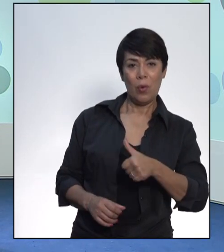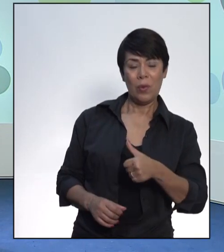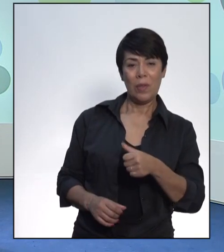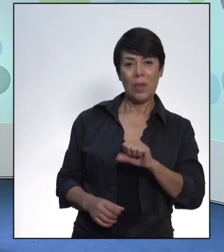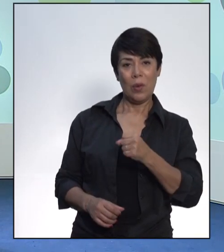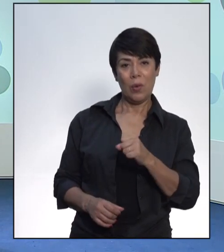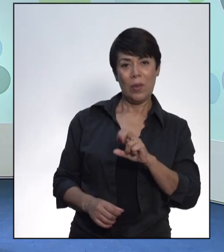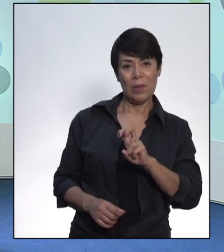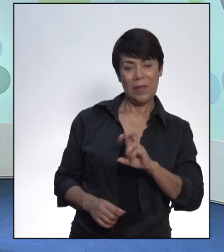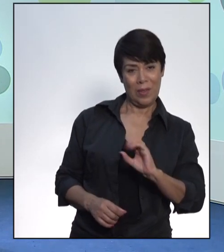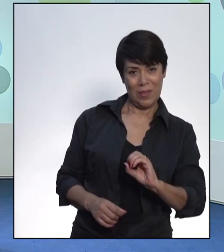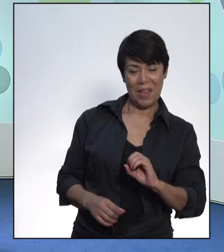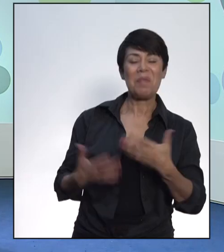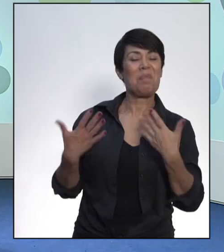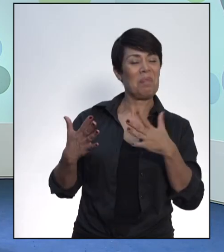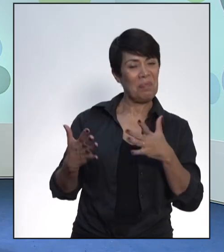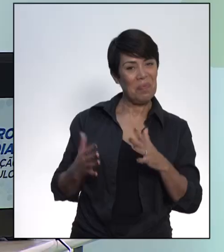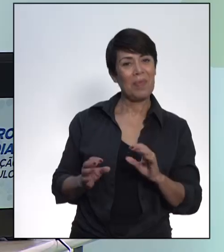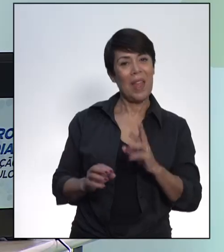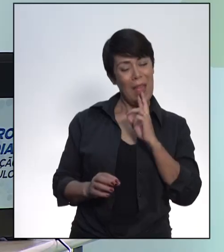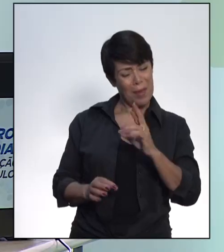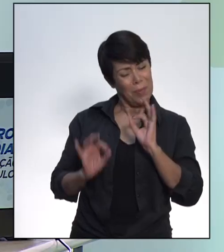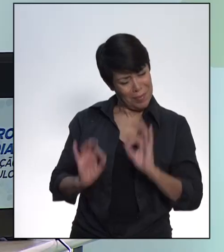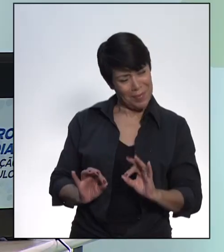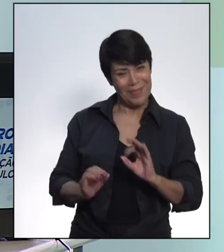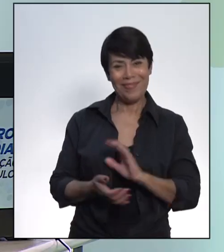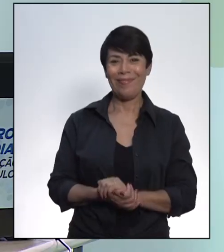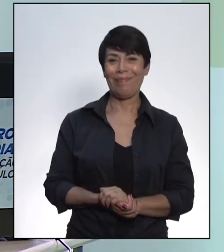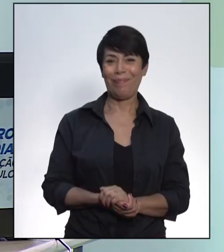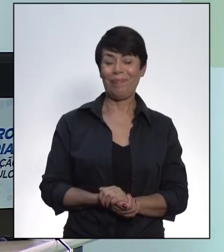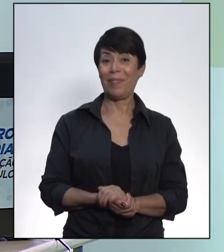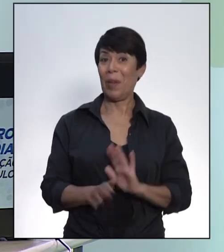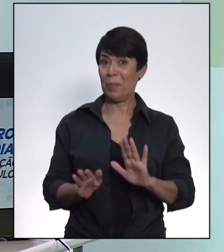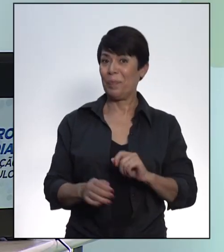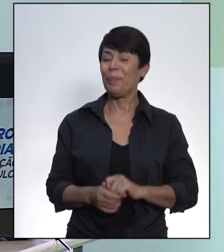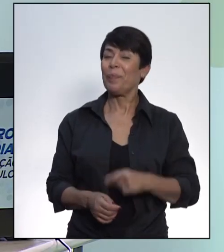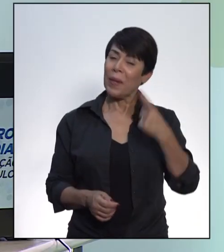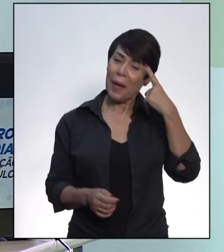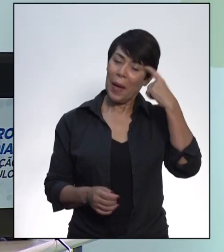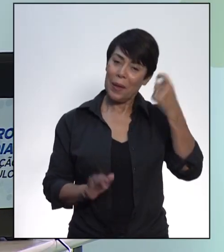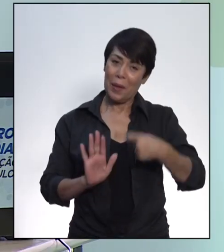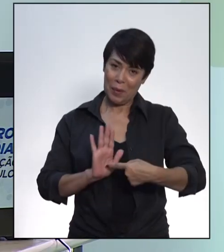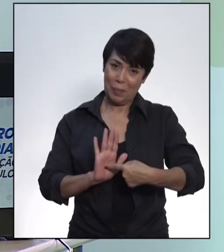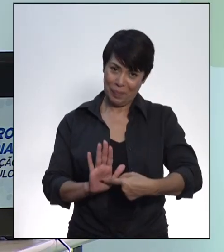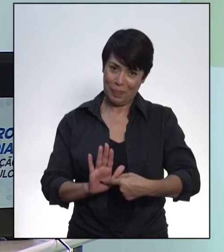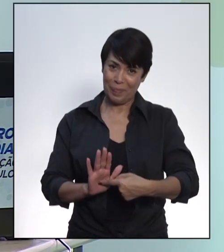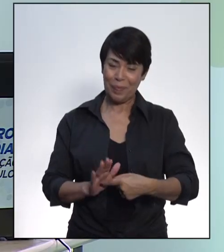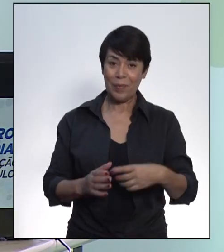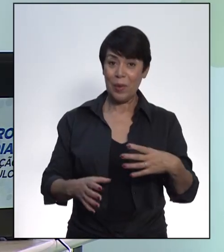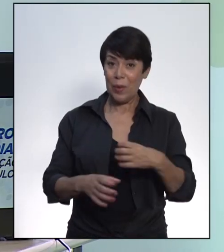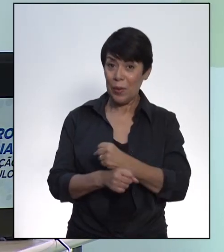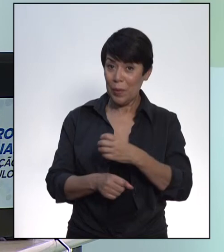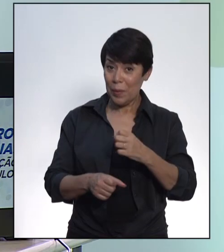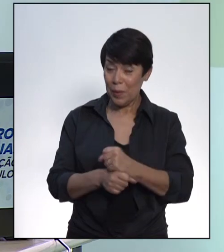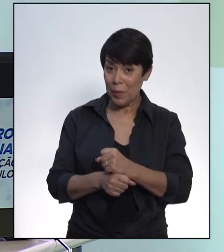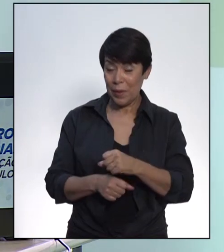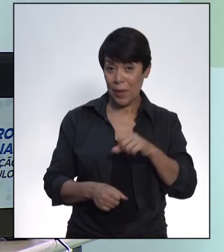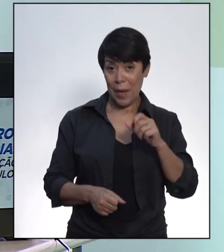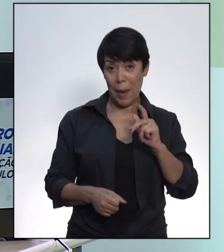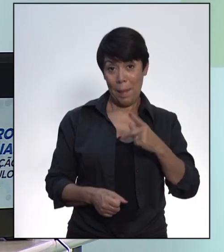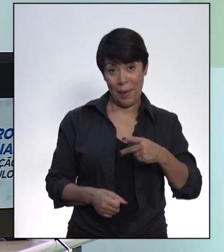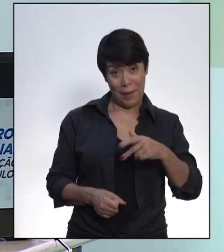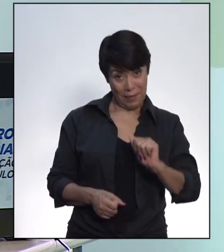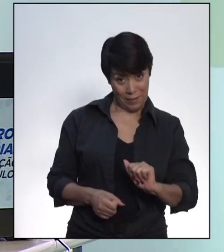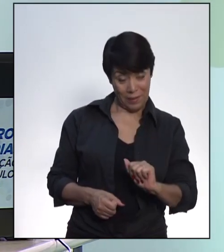hein? Parabéns. É isso aí, né? Então, essa ideia que nós colocamos, né, de somatória de PA,